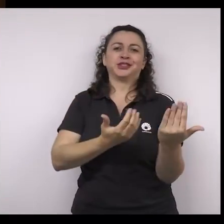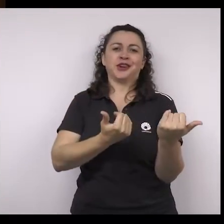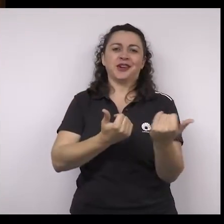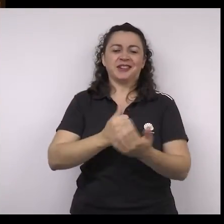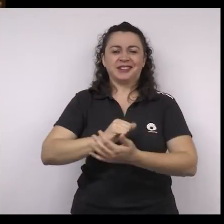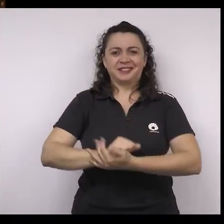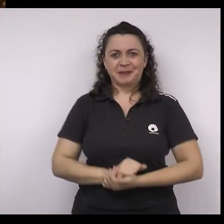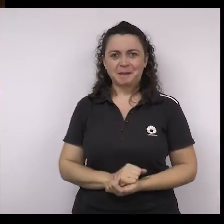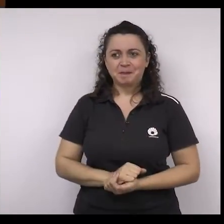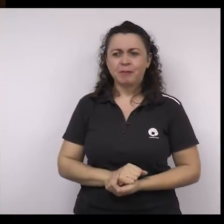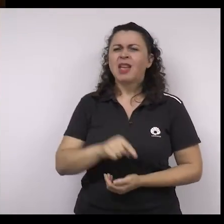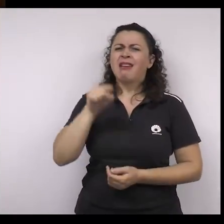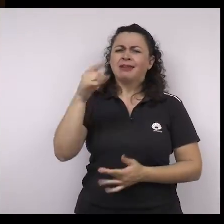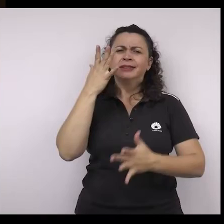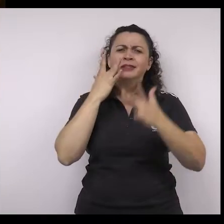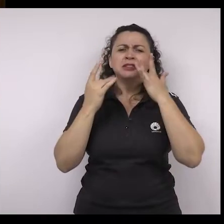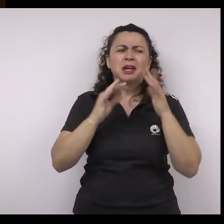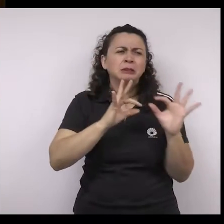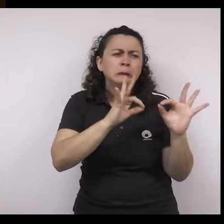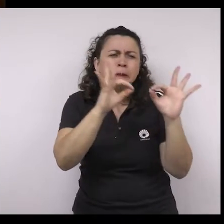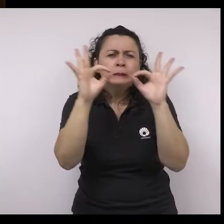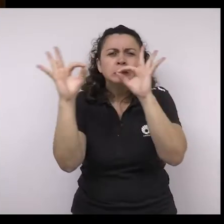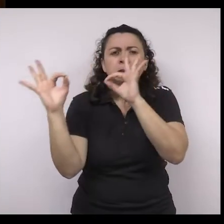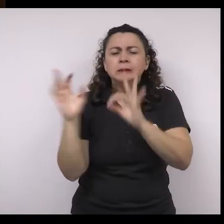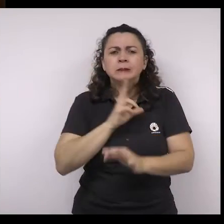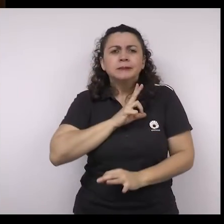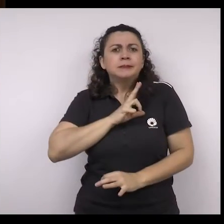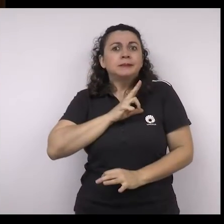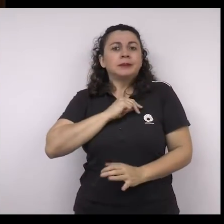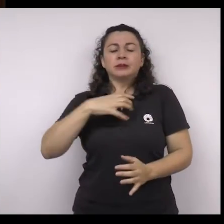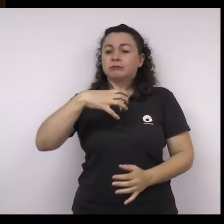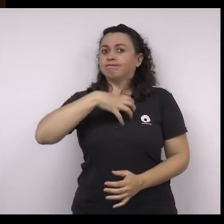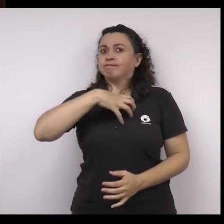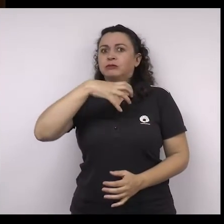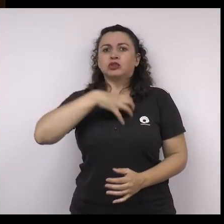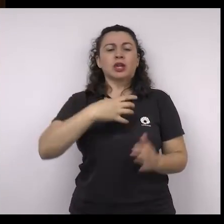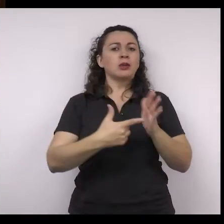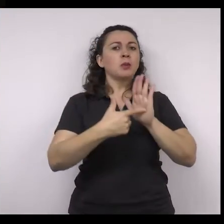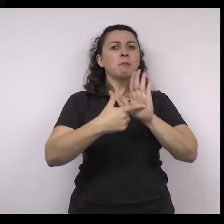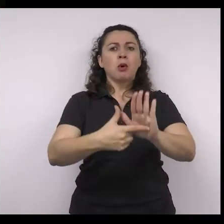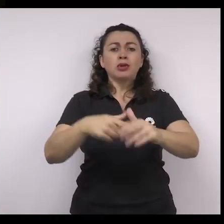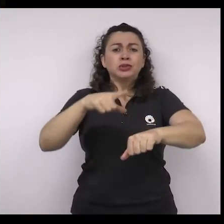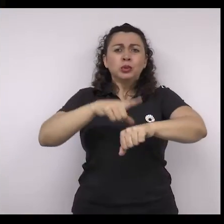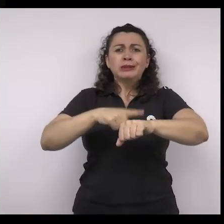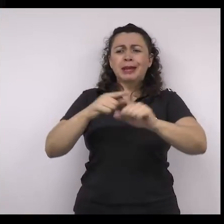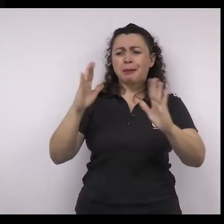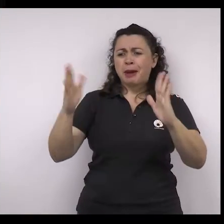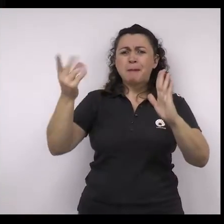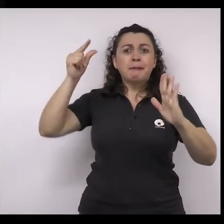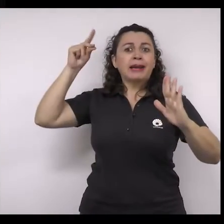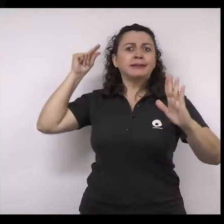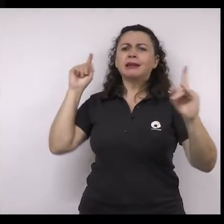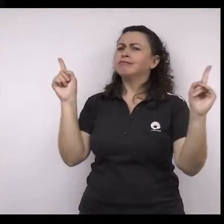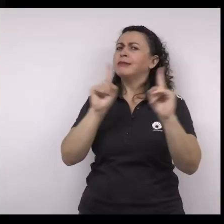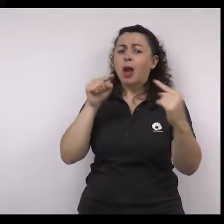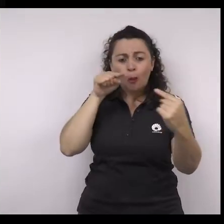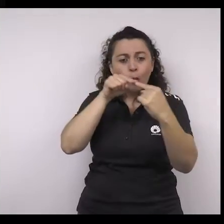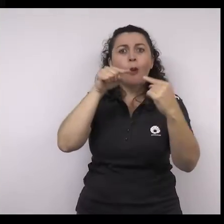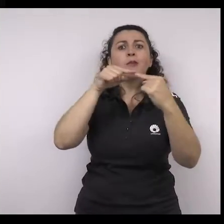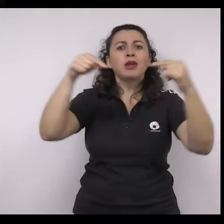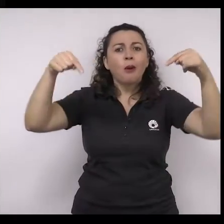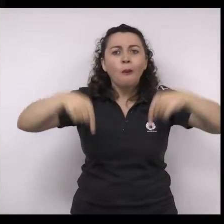hoje em um dos espaços do milagre. Poder também não ter o pudor com consistência de mexer